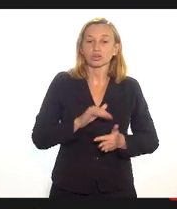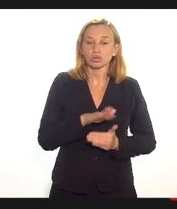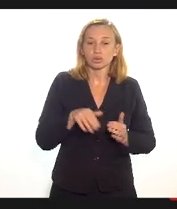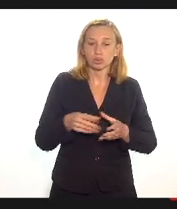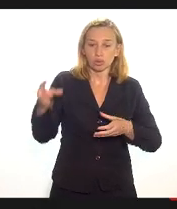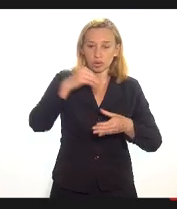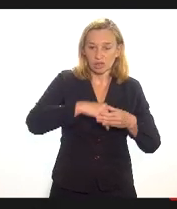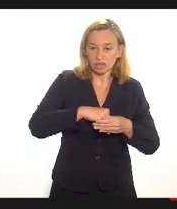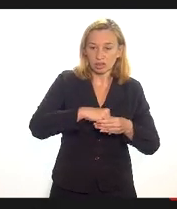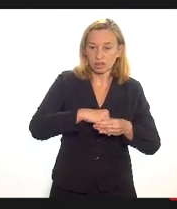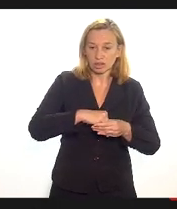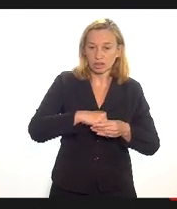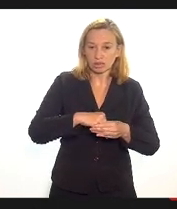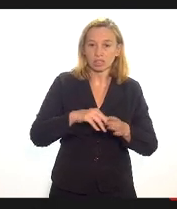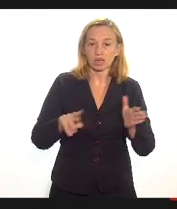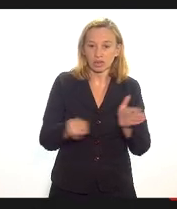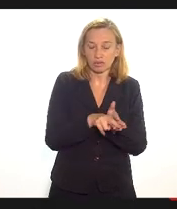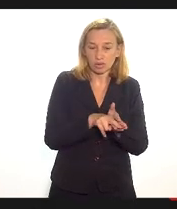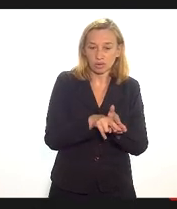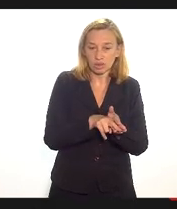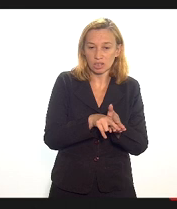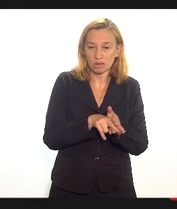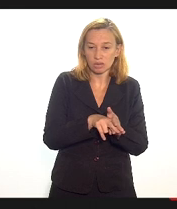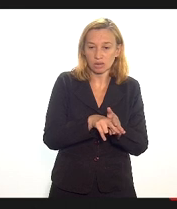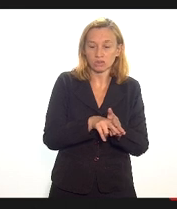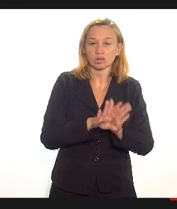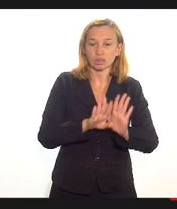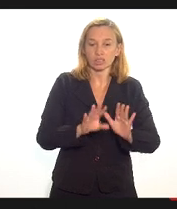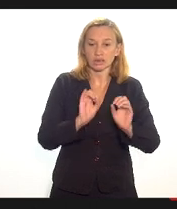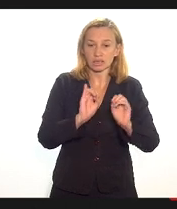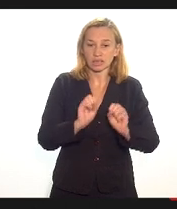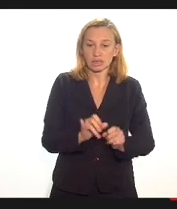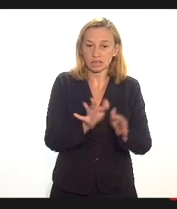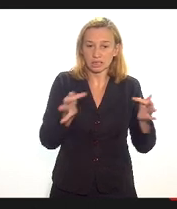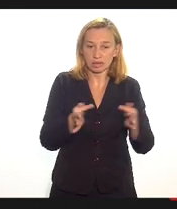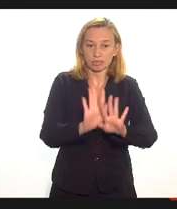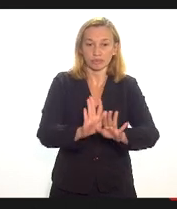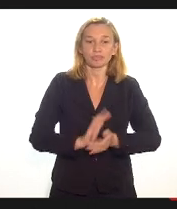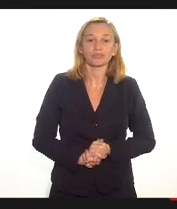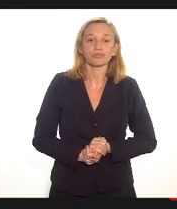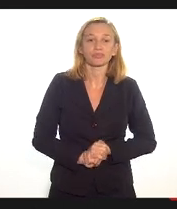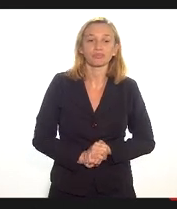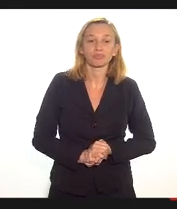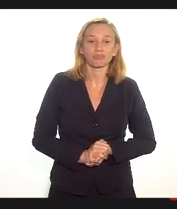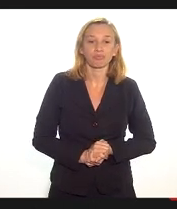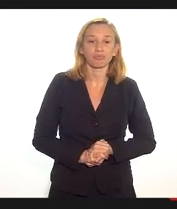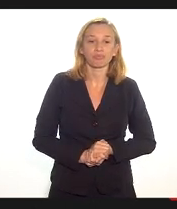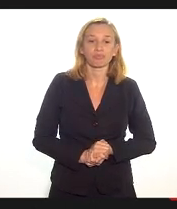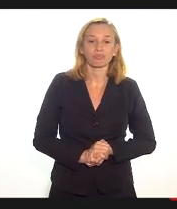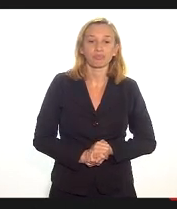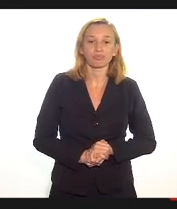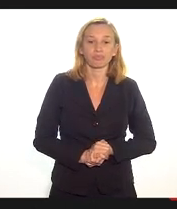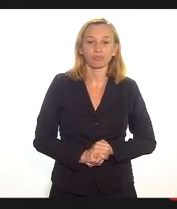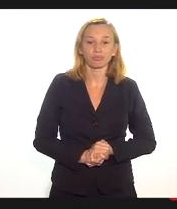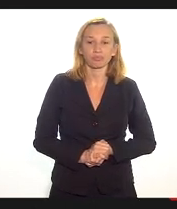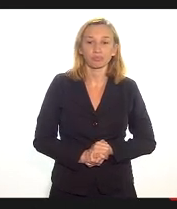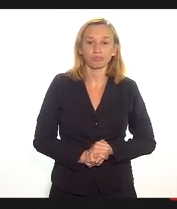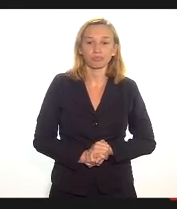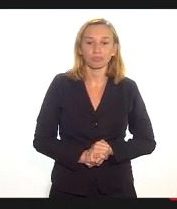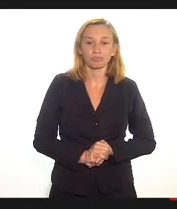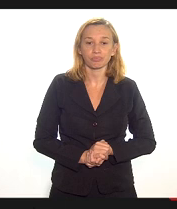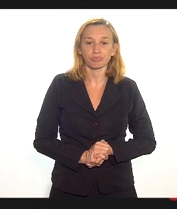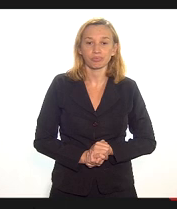dentro dessa resolução de uma maneira didática. Ou seja, o arcabouço, ele existe